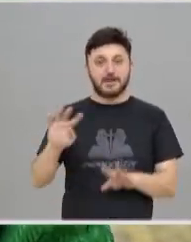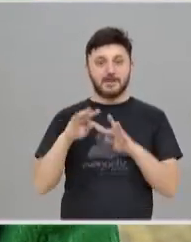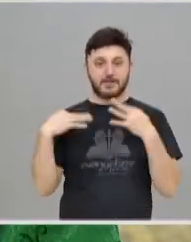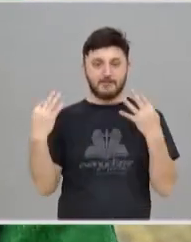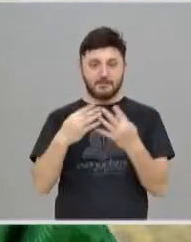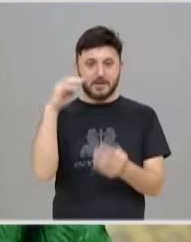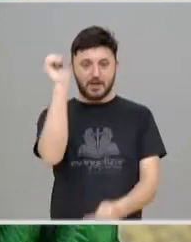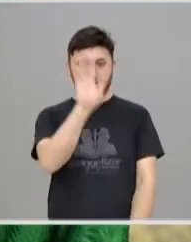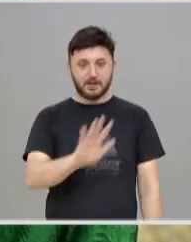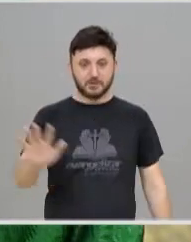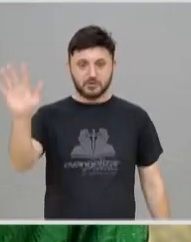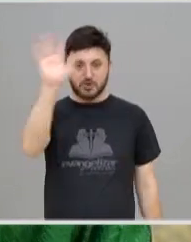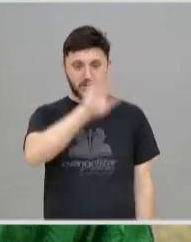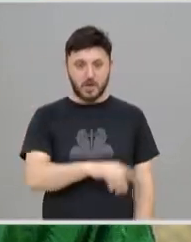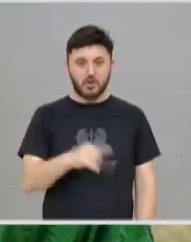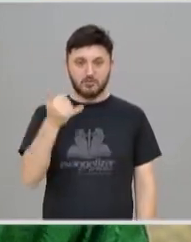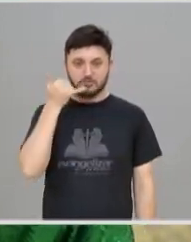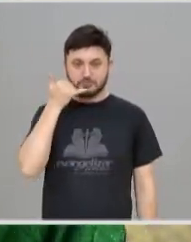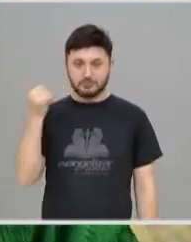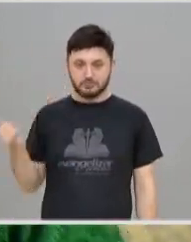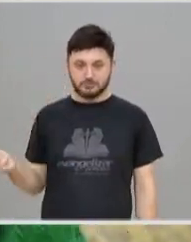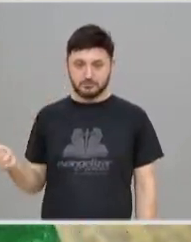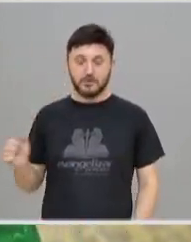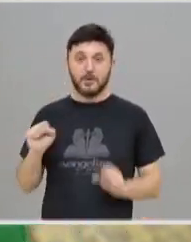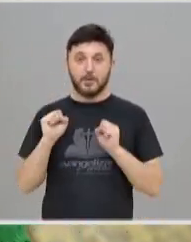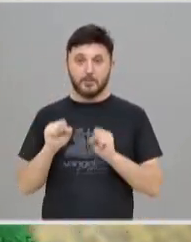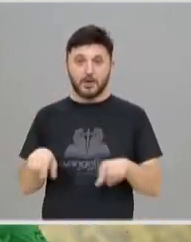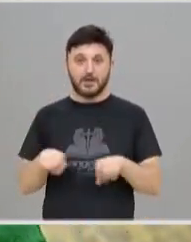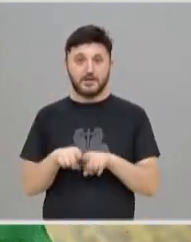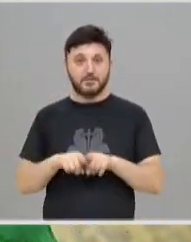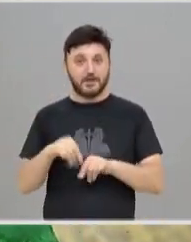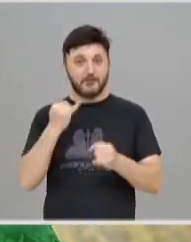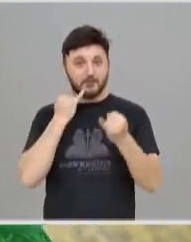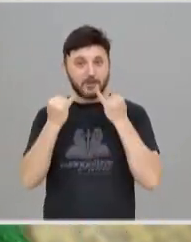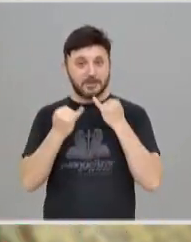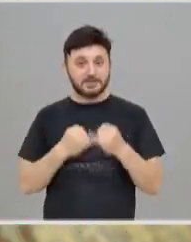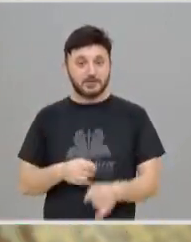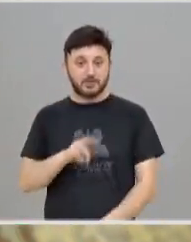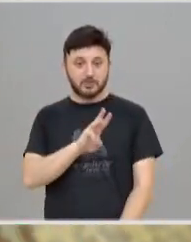www.santuarioguadalupe.com.br ou Padre Reginaldo Manzotti, você terá as informações.